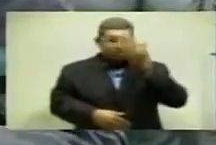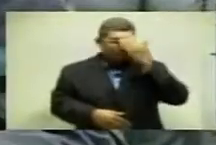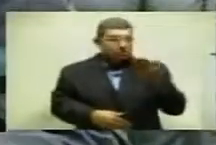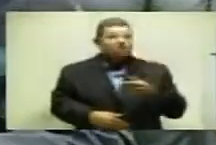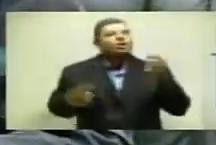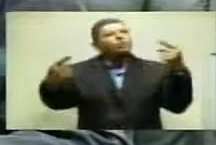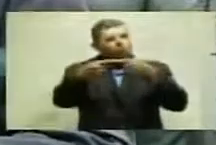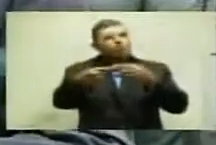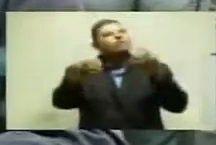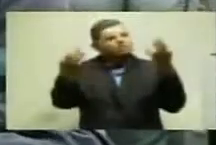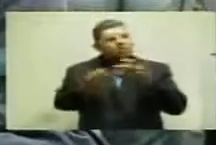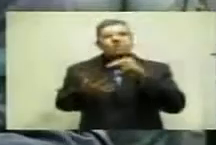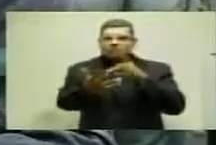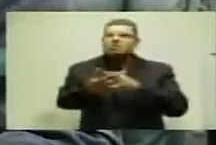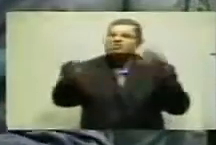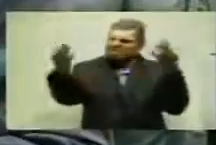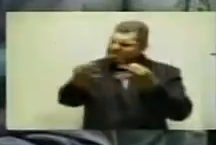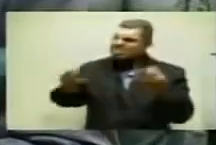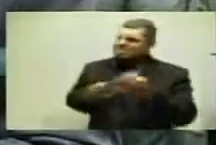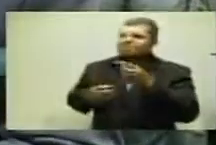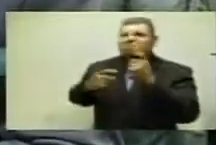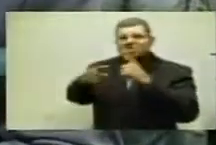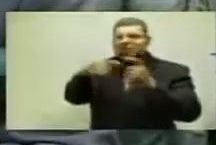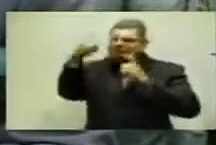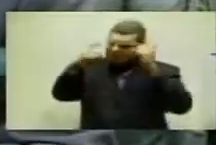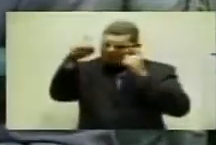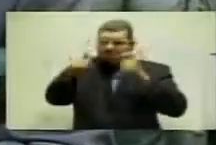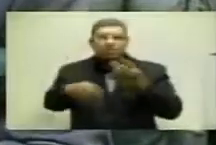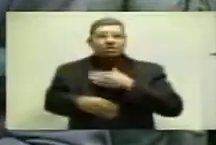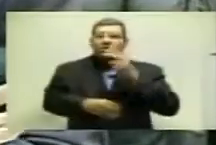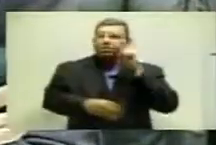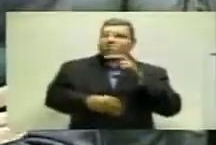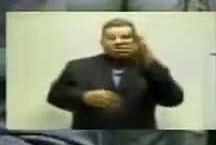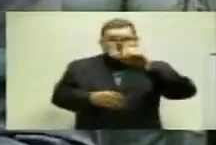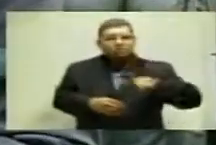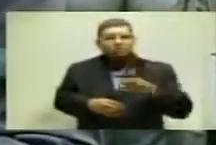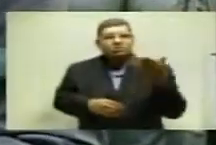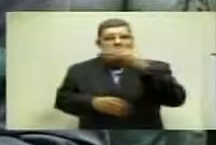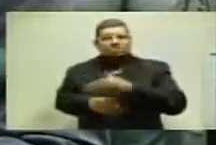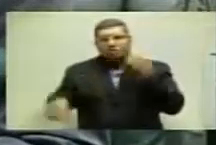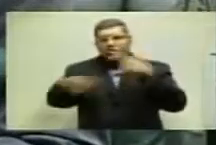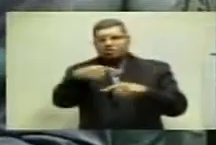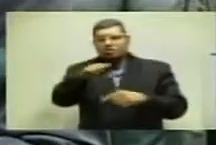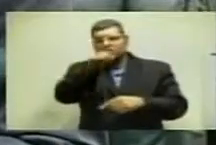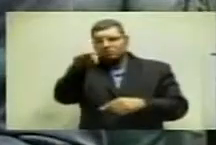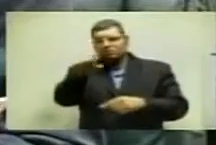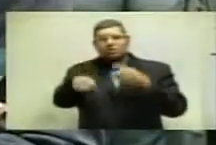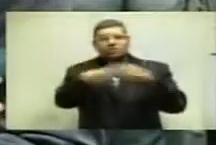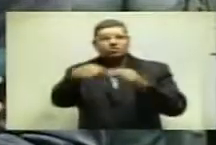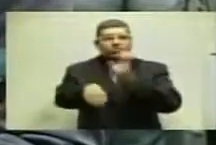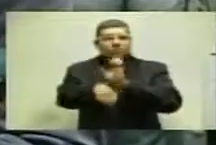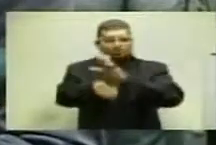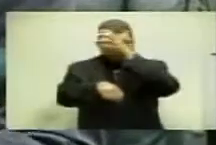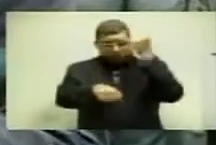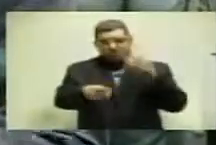concordar plenamente com Vossa Excelência em relação a essa preocupação e aí mais uma investida contra a Zona Franca, contra o